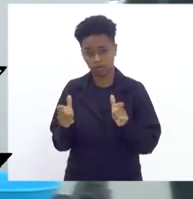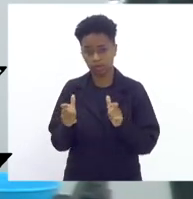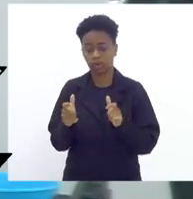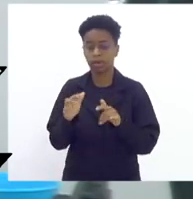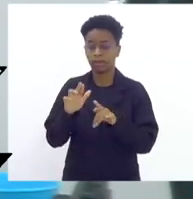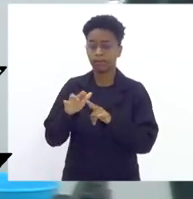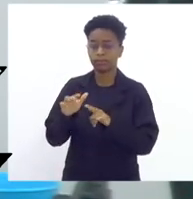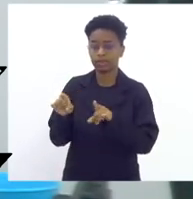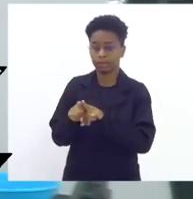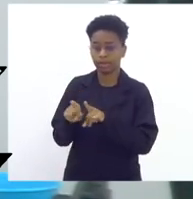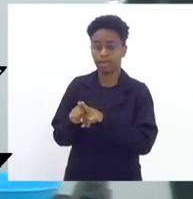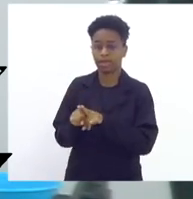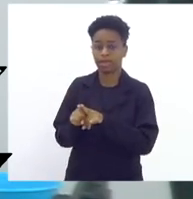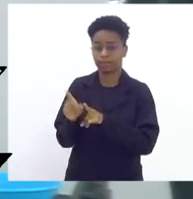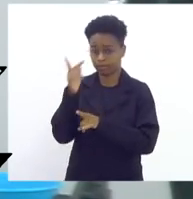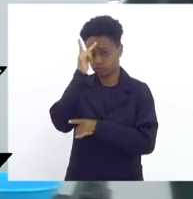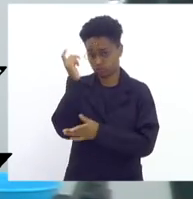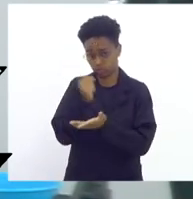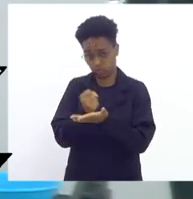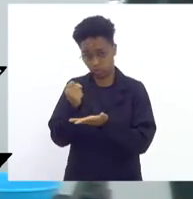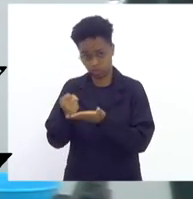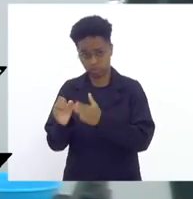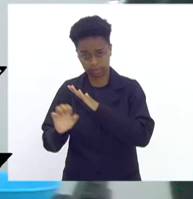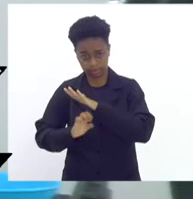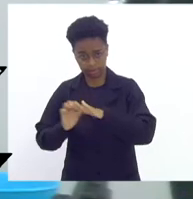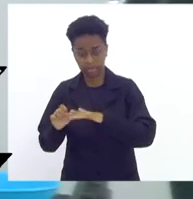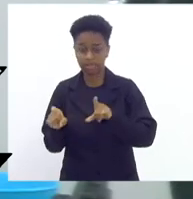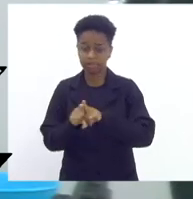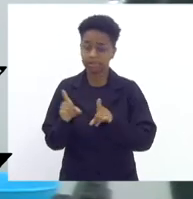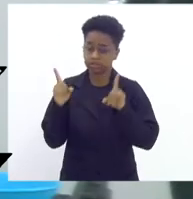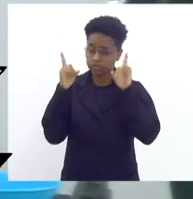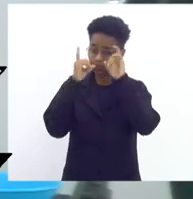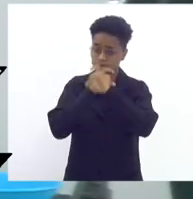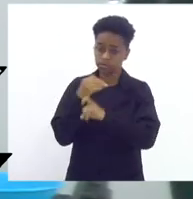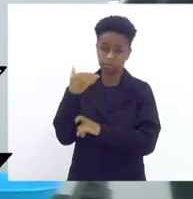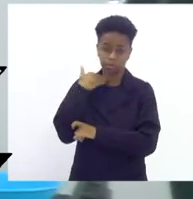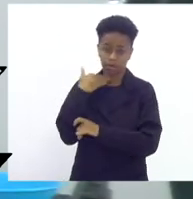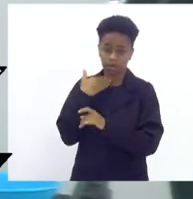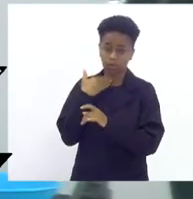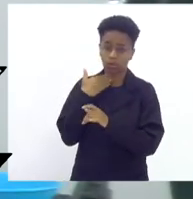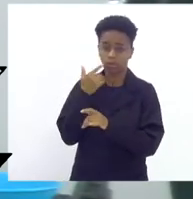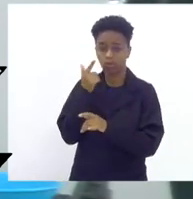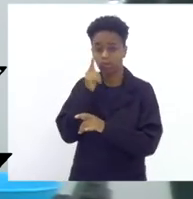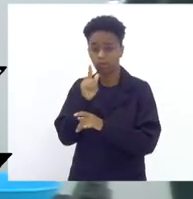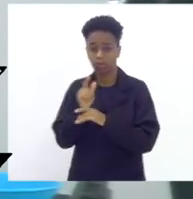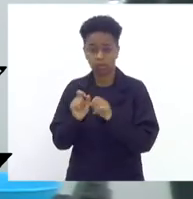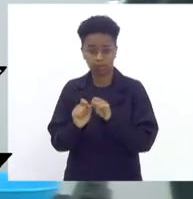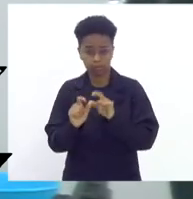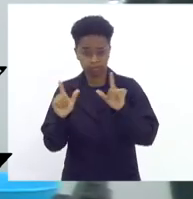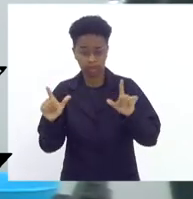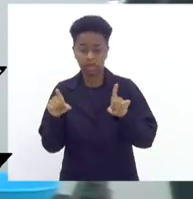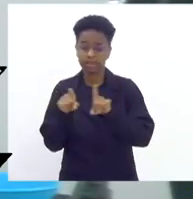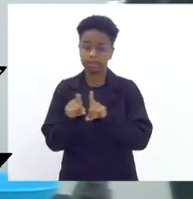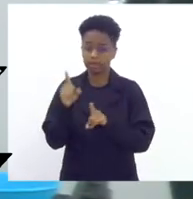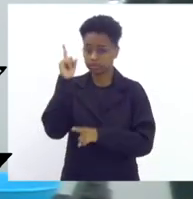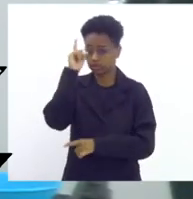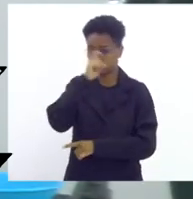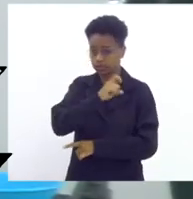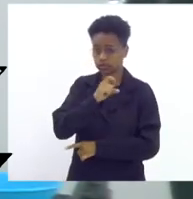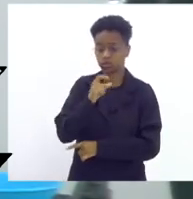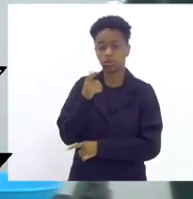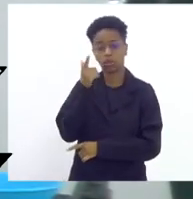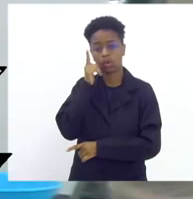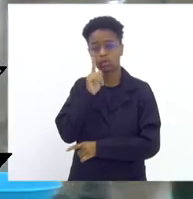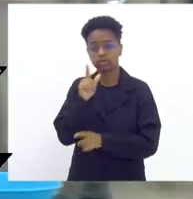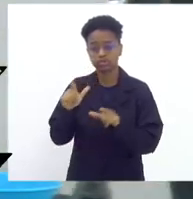empregadores dificuldade de abrir uma conta bancária impossibilidade de validação de diplomas além do